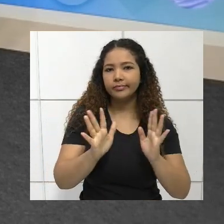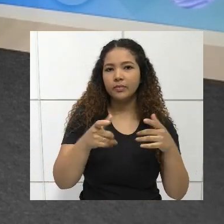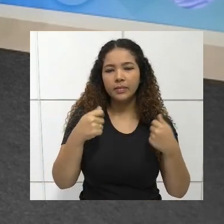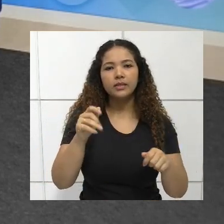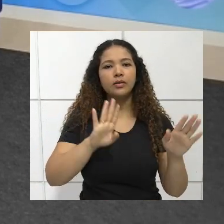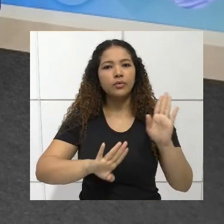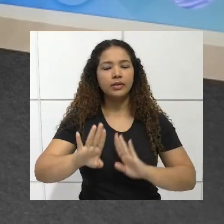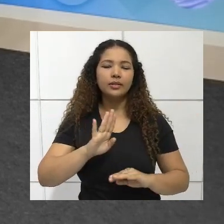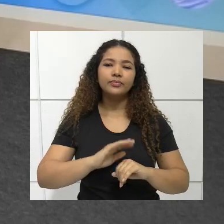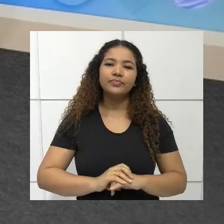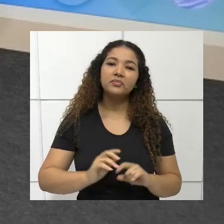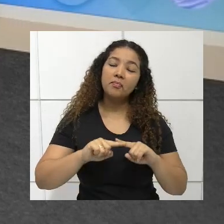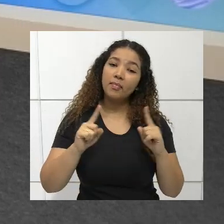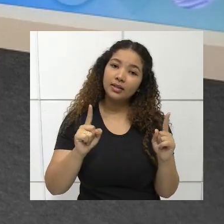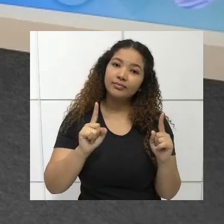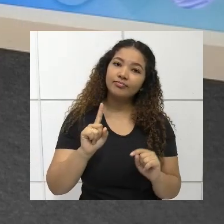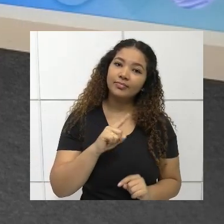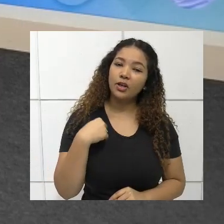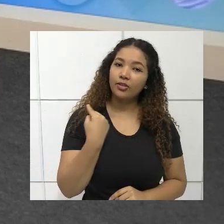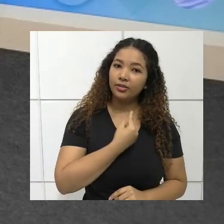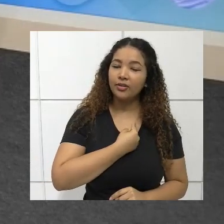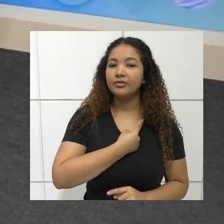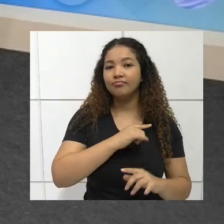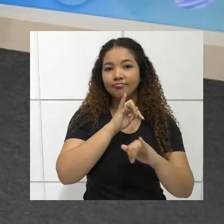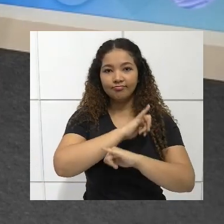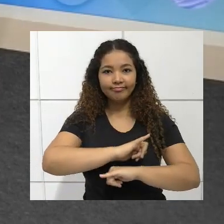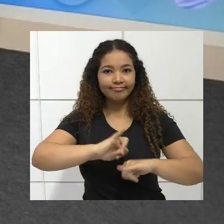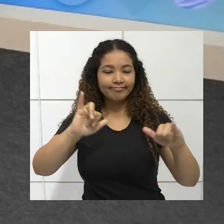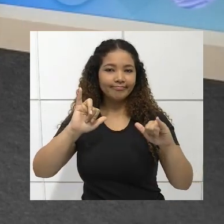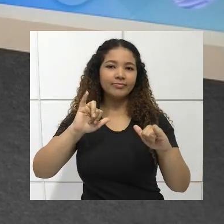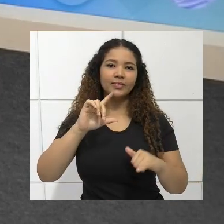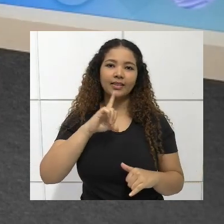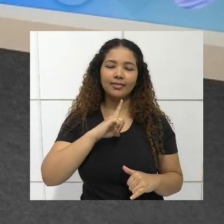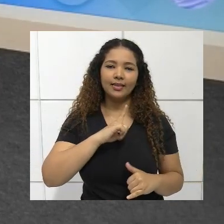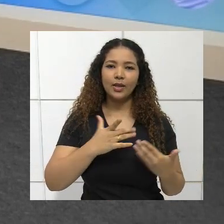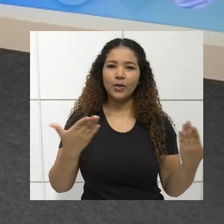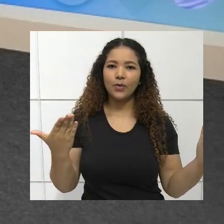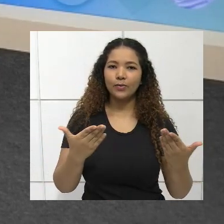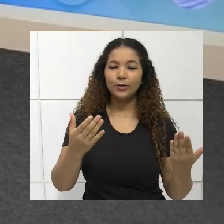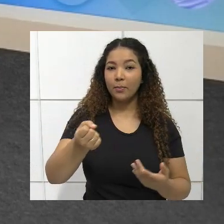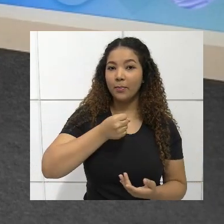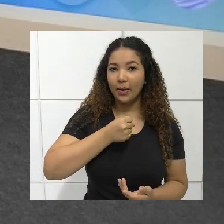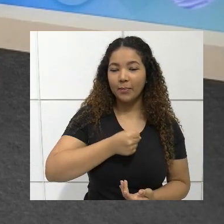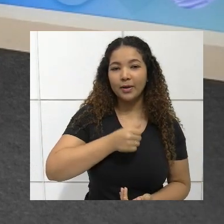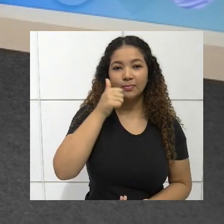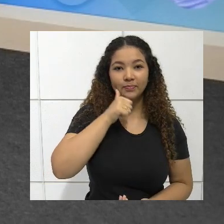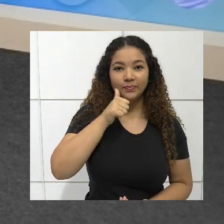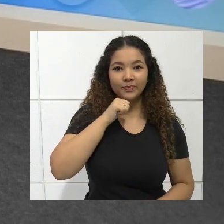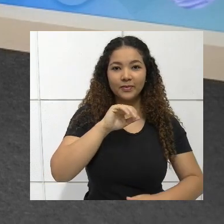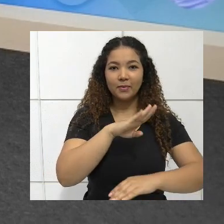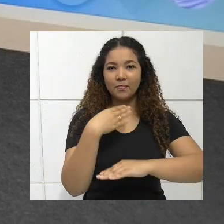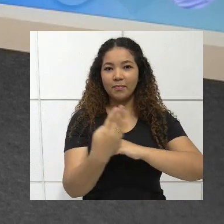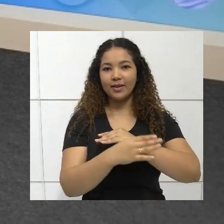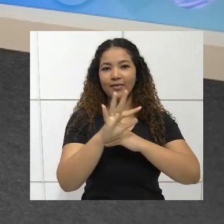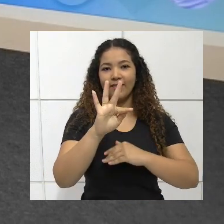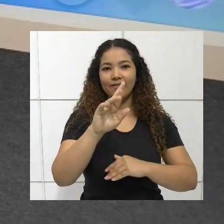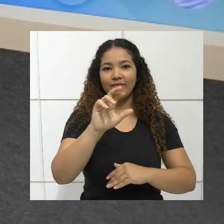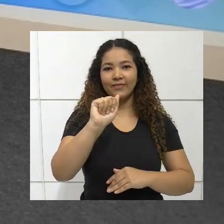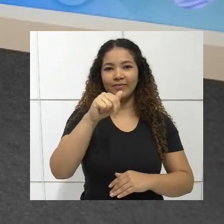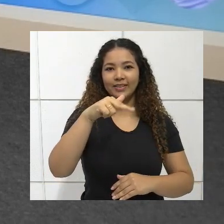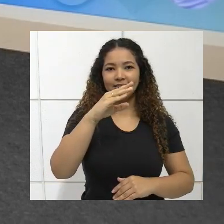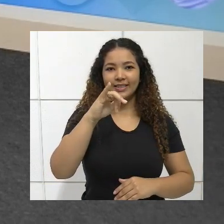da natureza. Mas é assim, como nós havíamos anunciado, teríamos uma artista internacional do bairro de Francilândia. Não, Francilândia